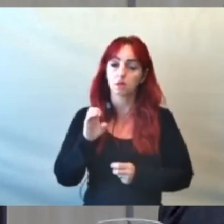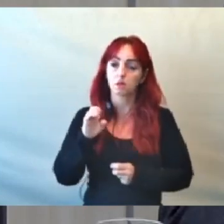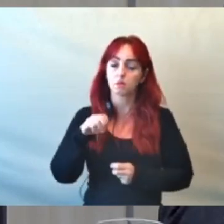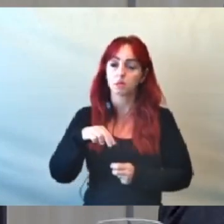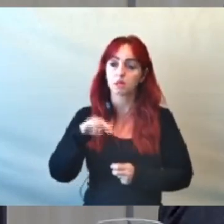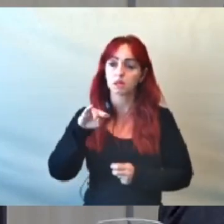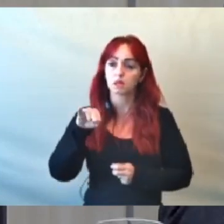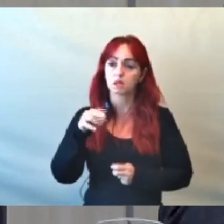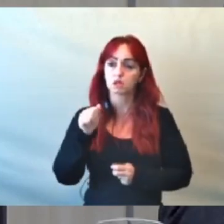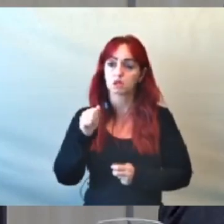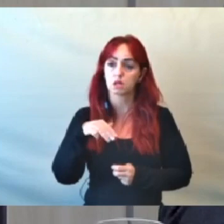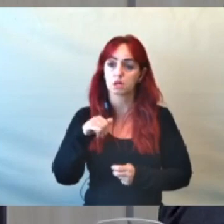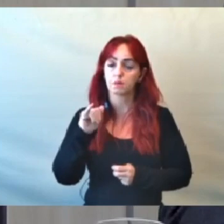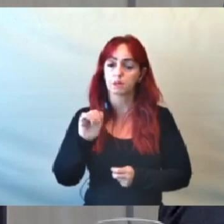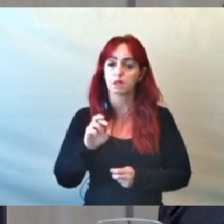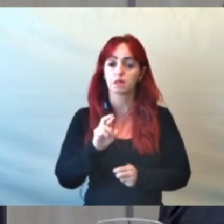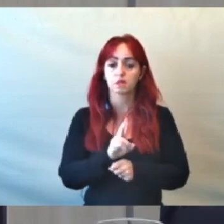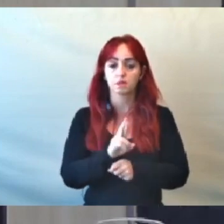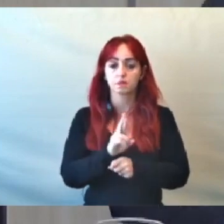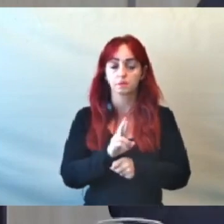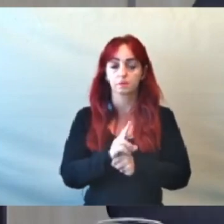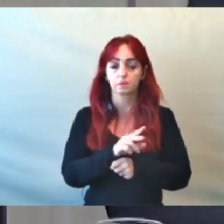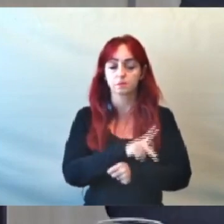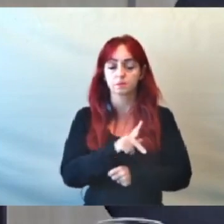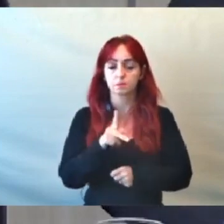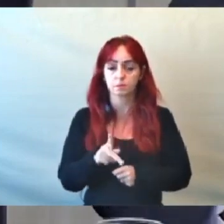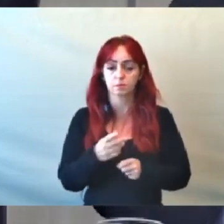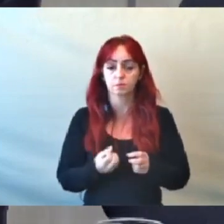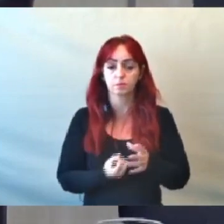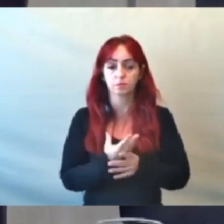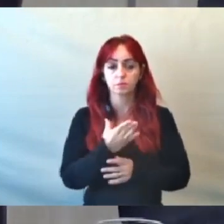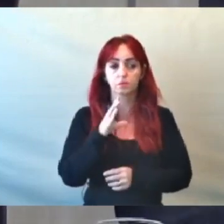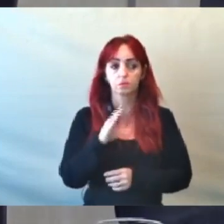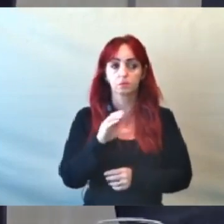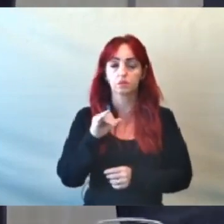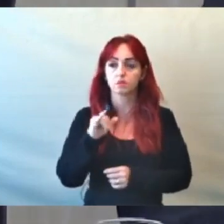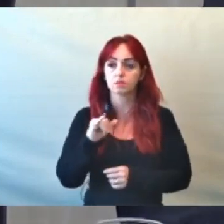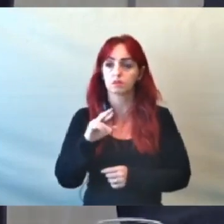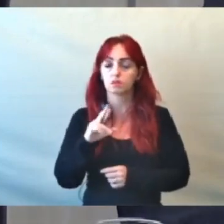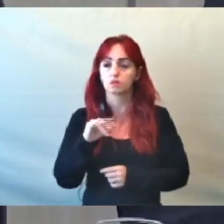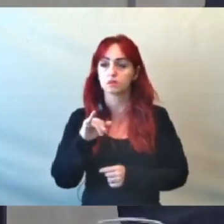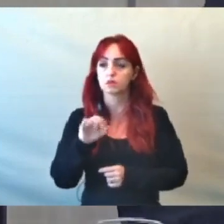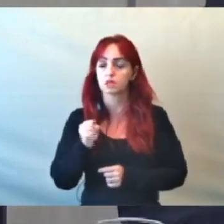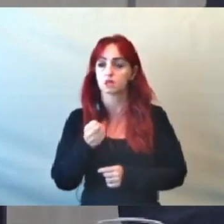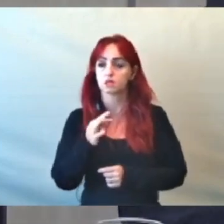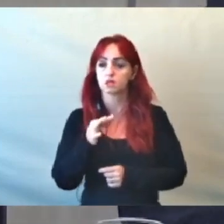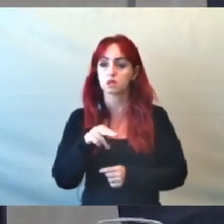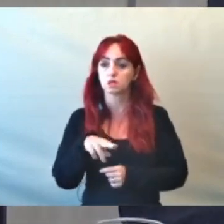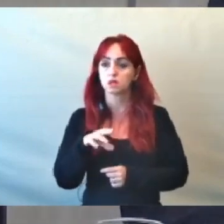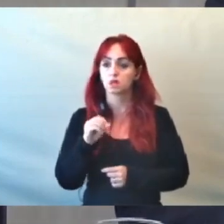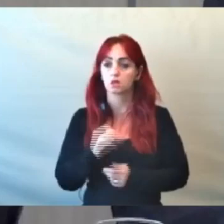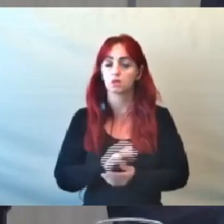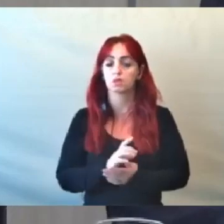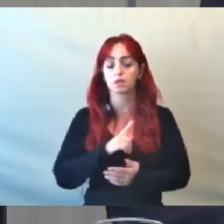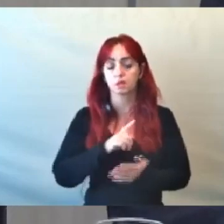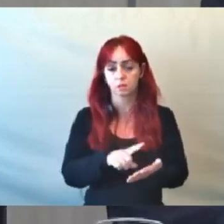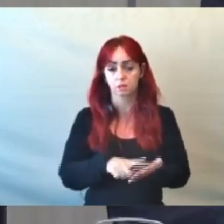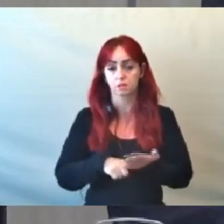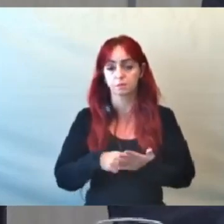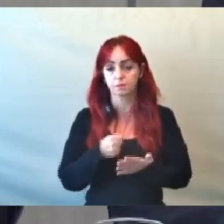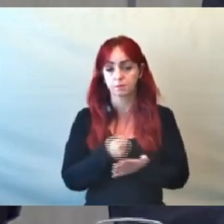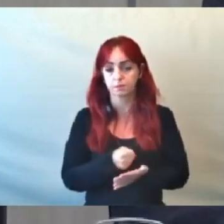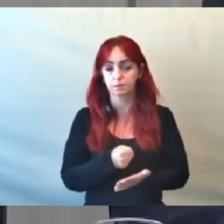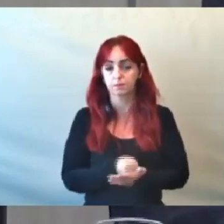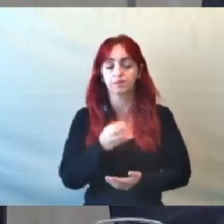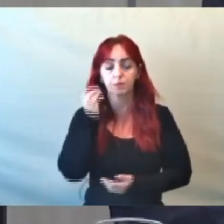Fundação Cristiano Ottoni, que está aqui na condição de convocado. De testemunha. Perfeito, é porque está